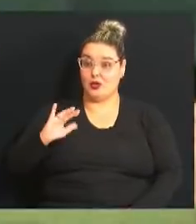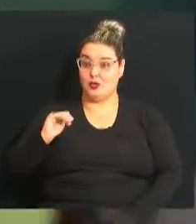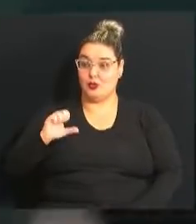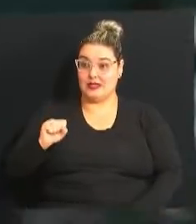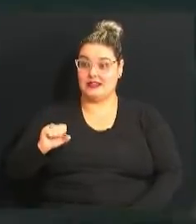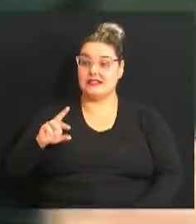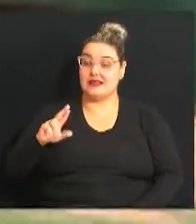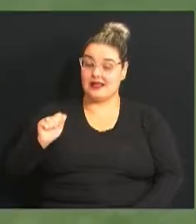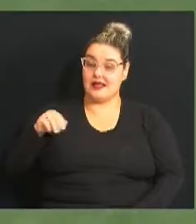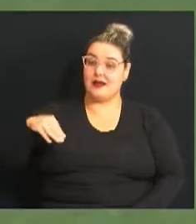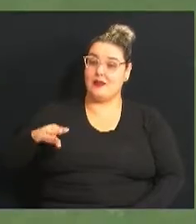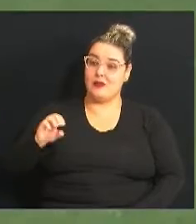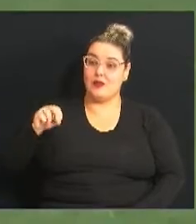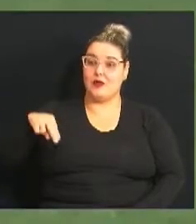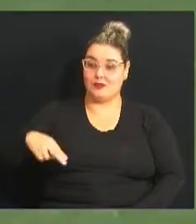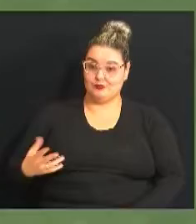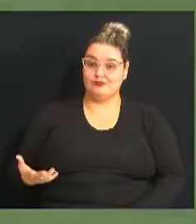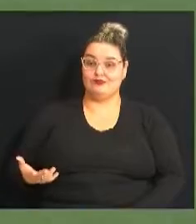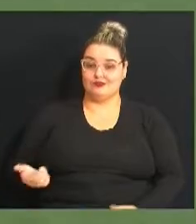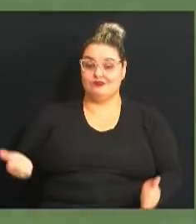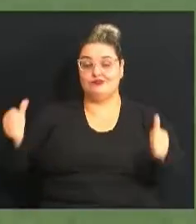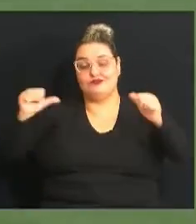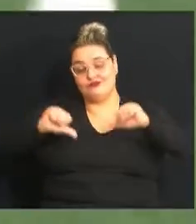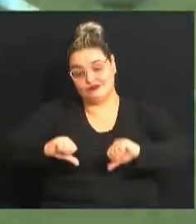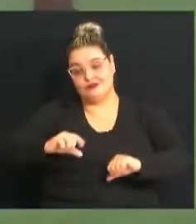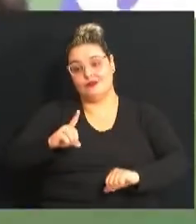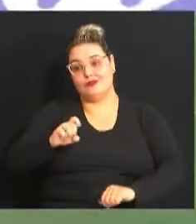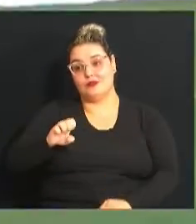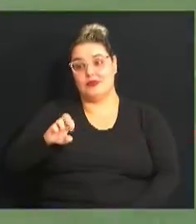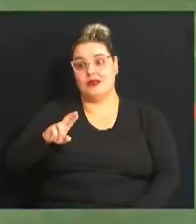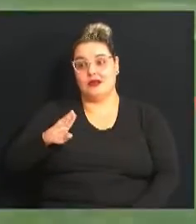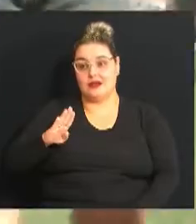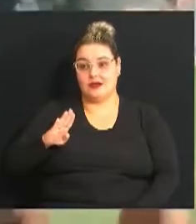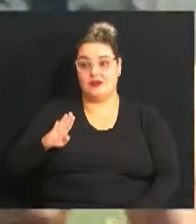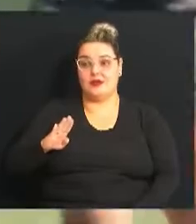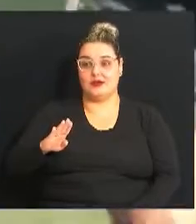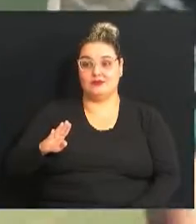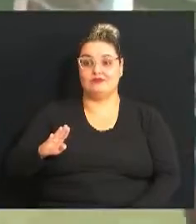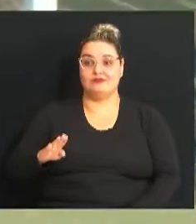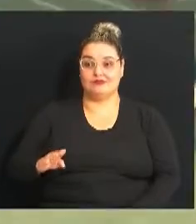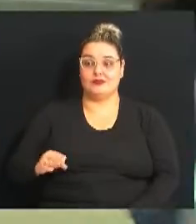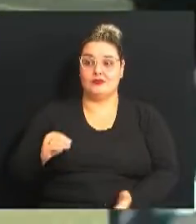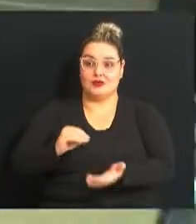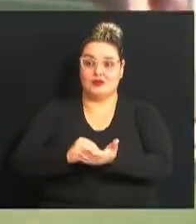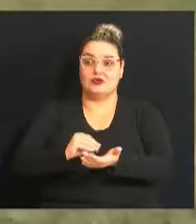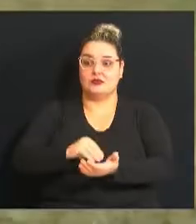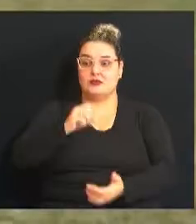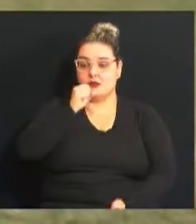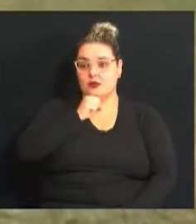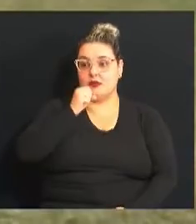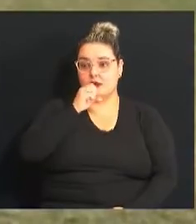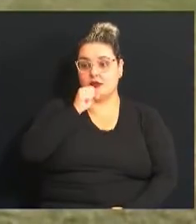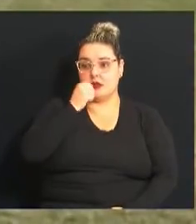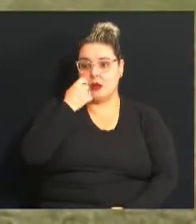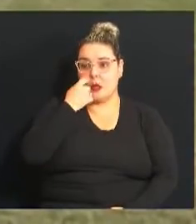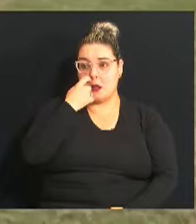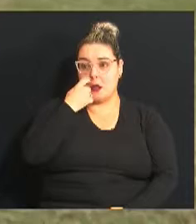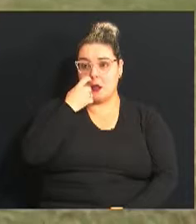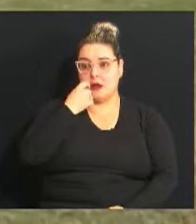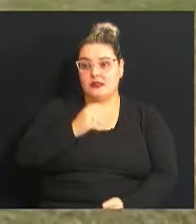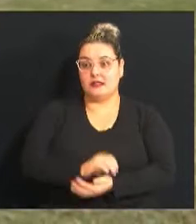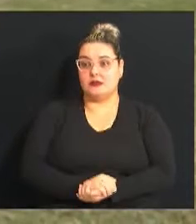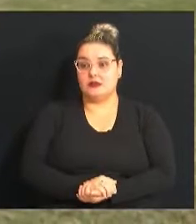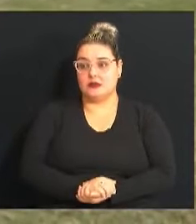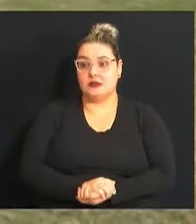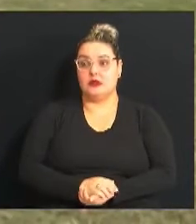abordou após a derrota no derby para a Ponte Preta no último sábado. Foi um resultado que a gente esperava, a gente